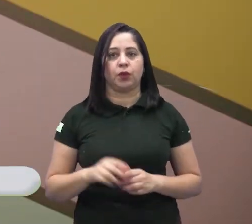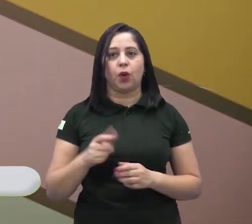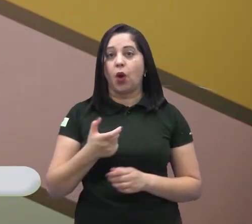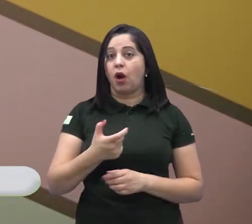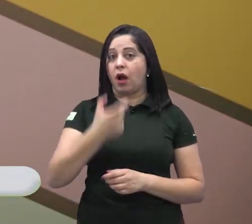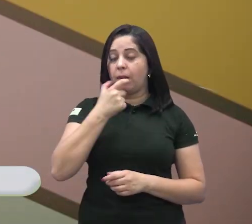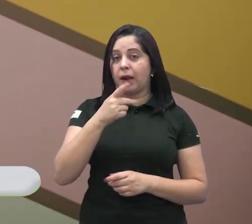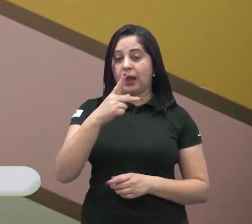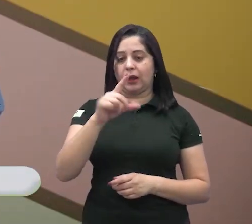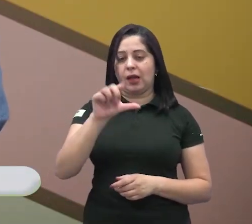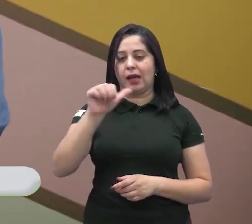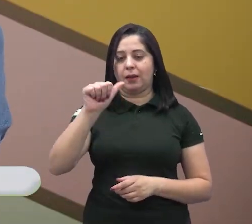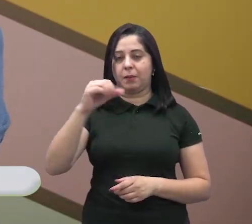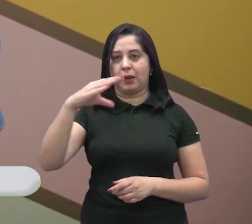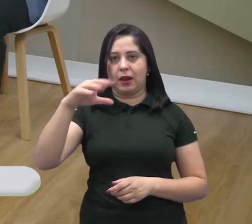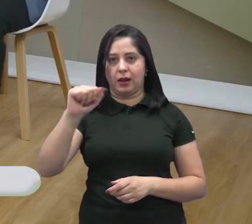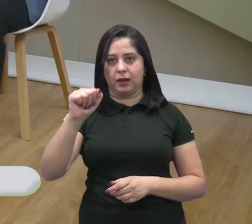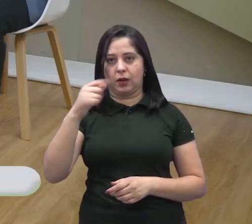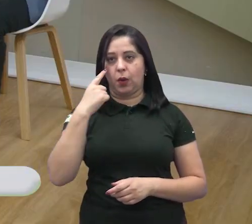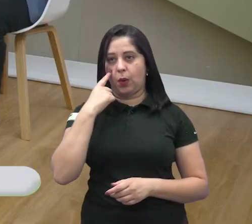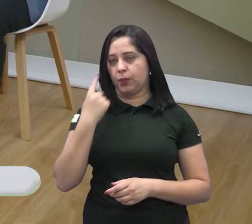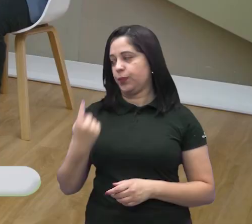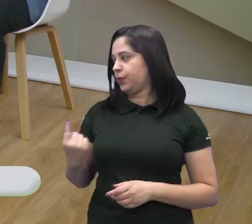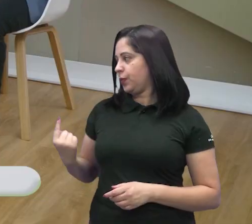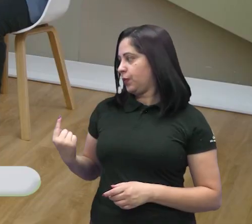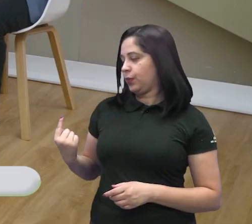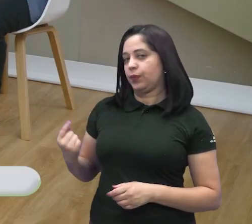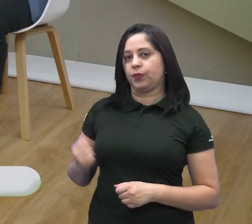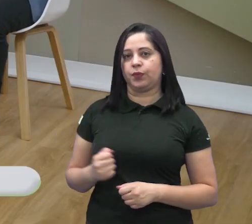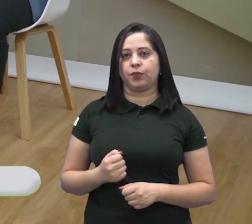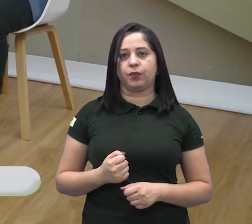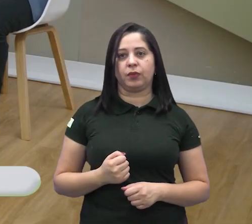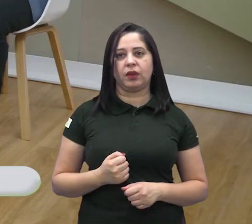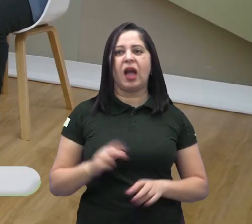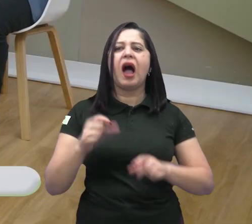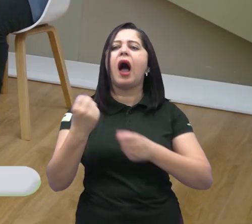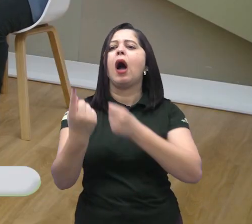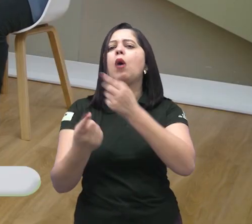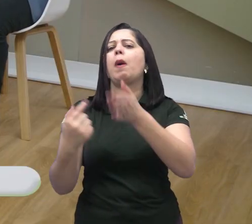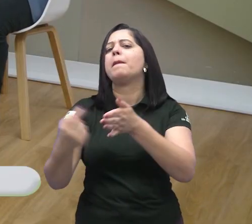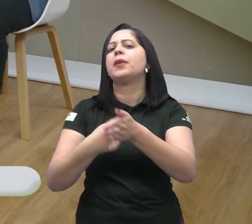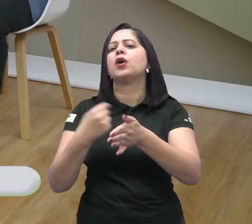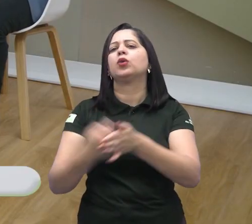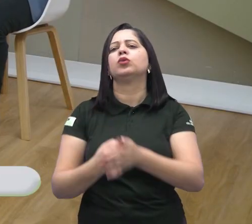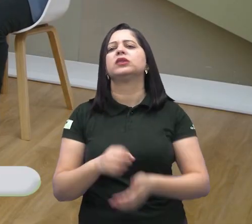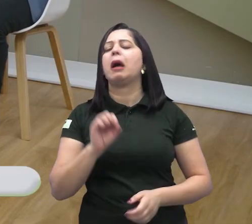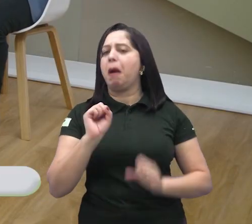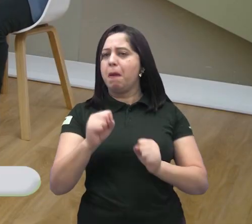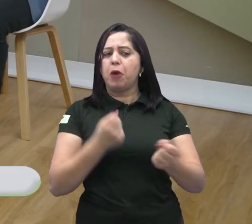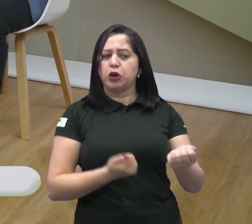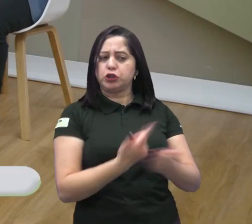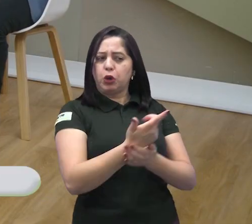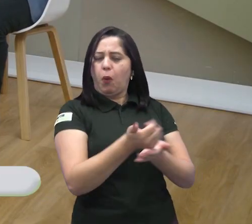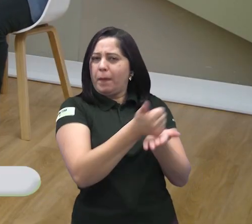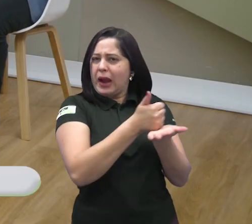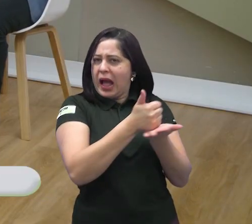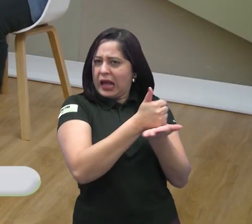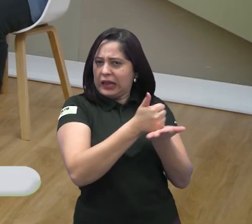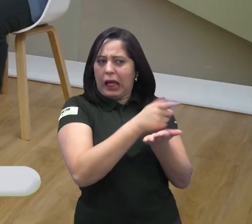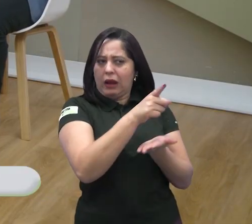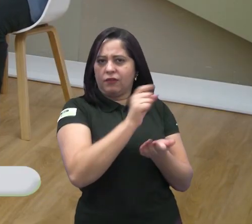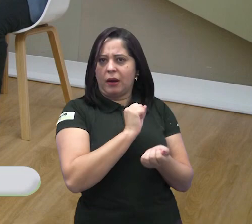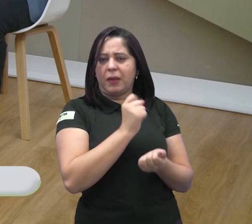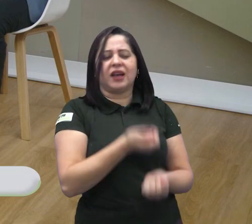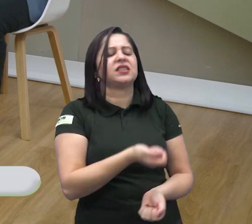nossa articulação. Então a placa de proteção ela é feita sob medida. Alguns pacientes perguntam, e aquela que eu compro na